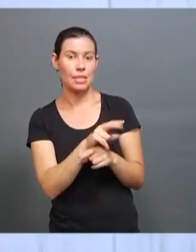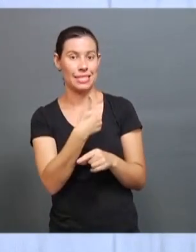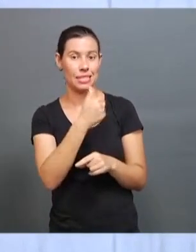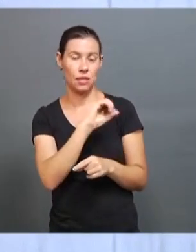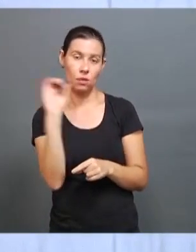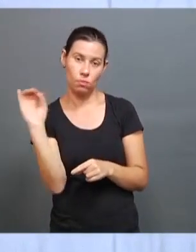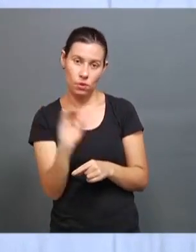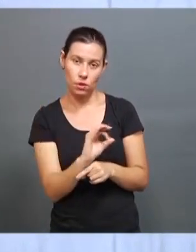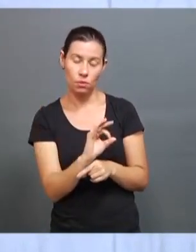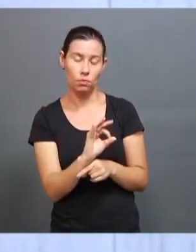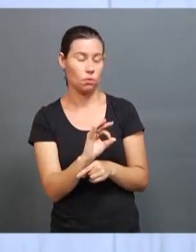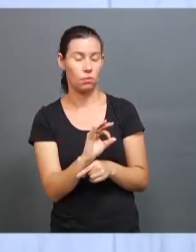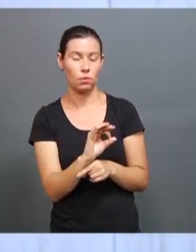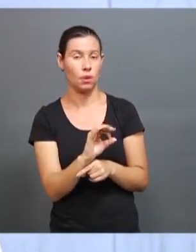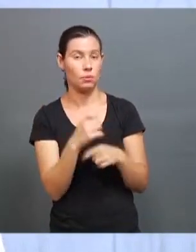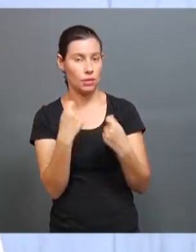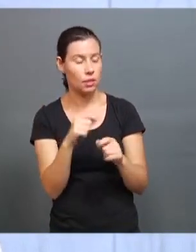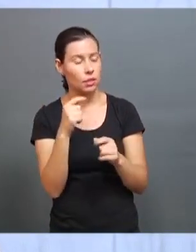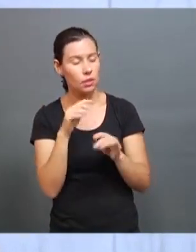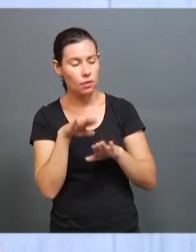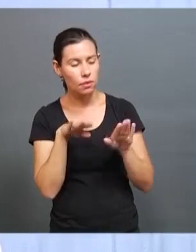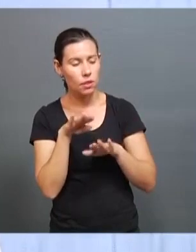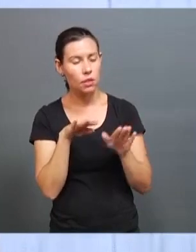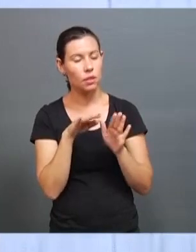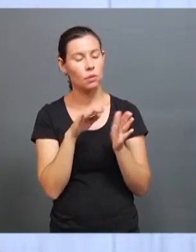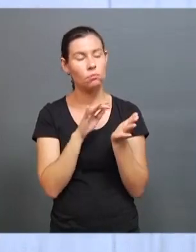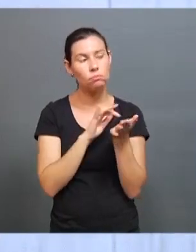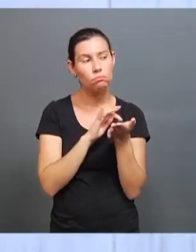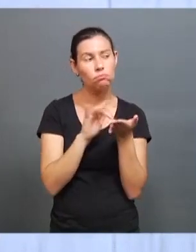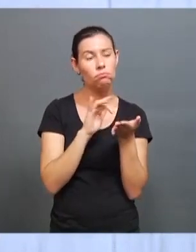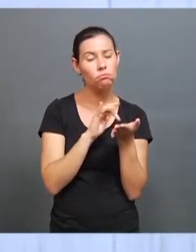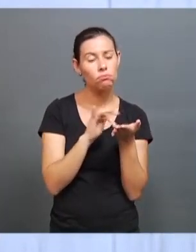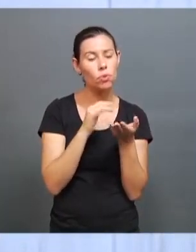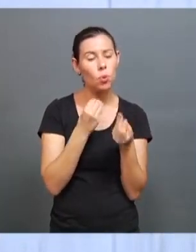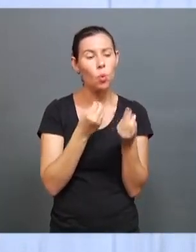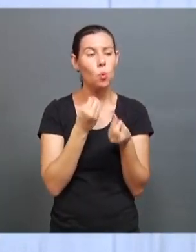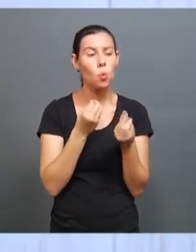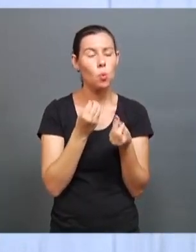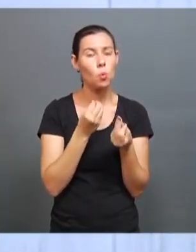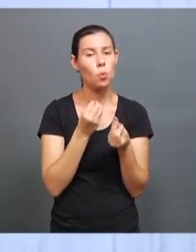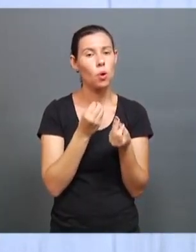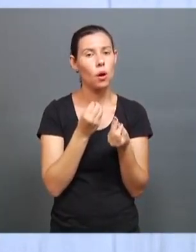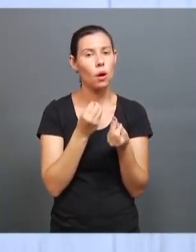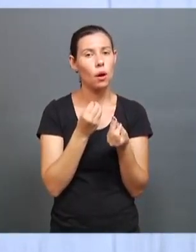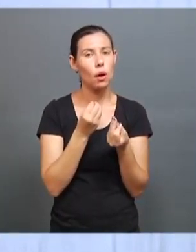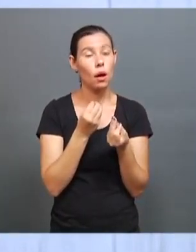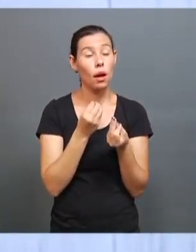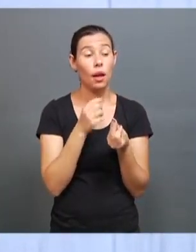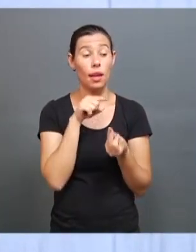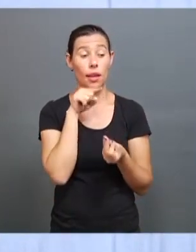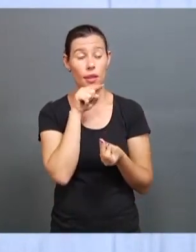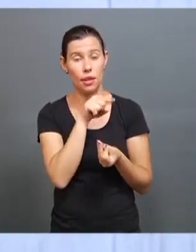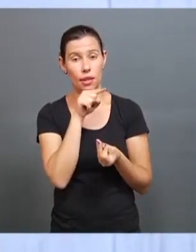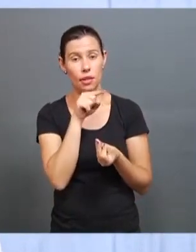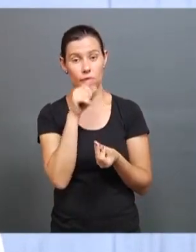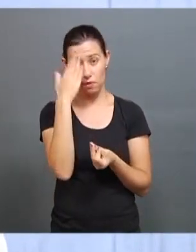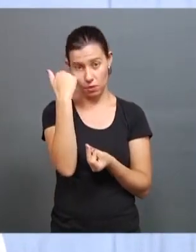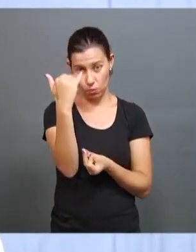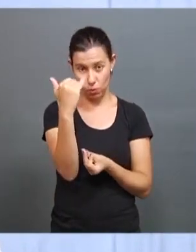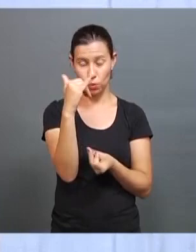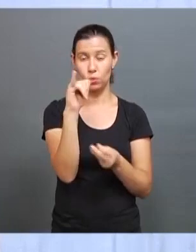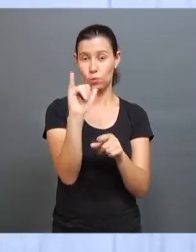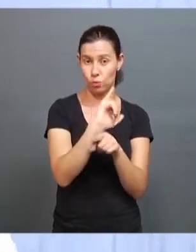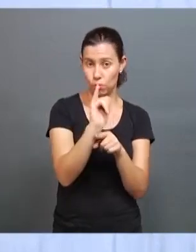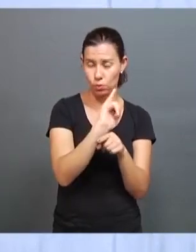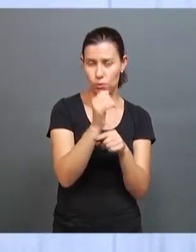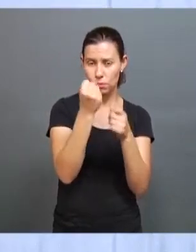quando acessar os vídeos e ver o que tipo de... Essa personalidade faz que tipo de vídeo? Ele explica como brincar ou ele está enaltecendo também a compra